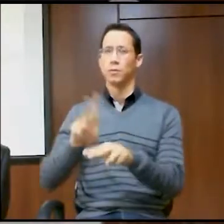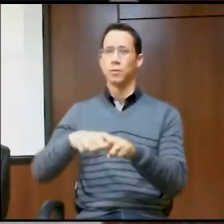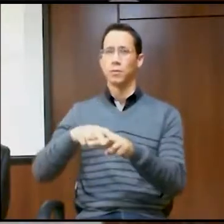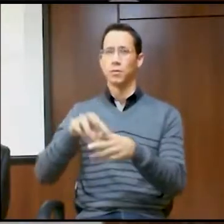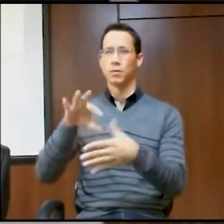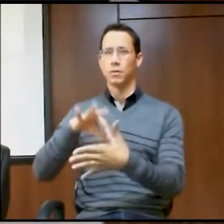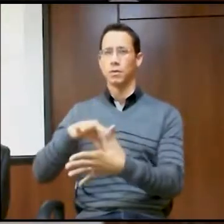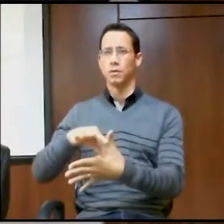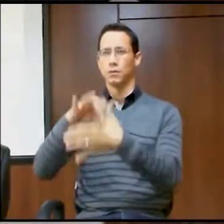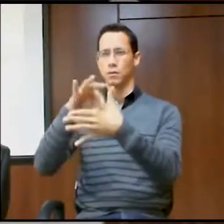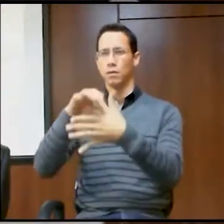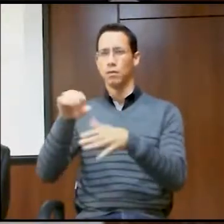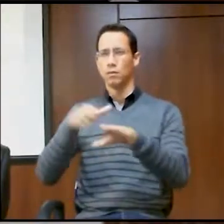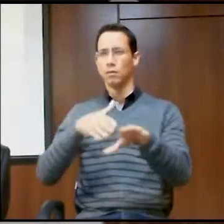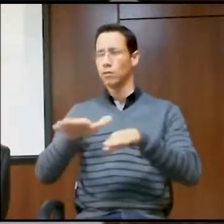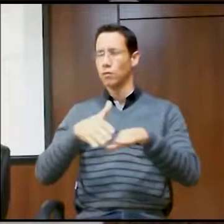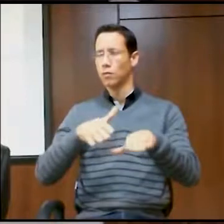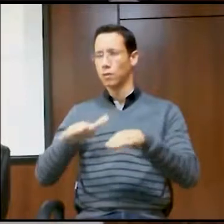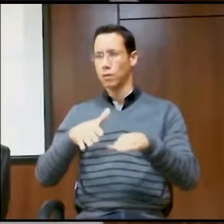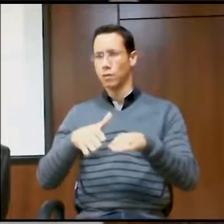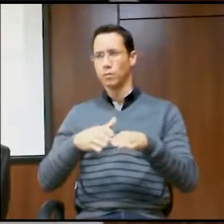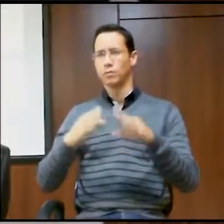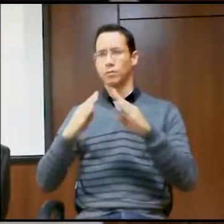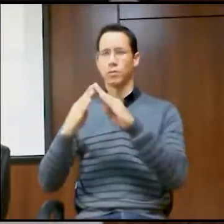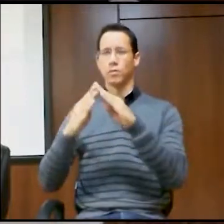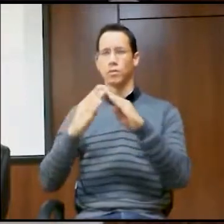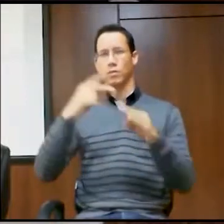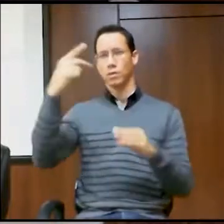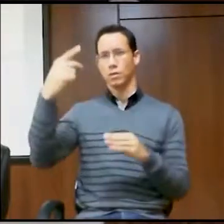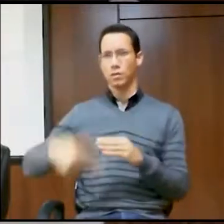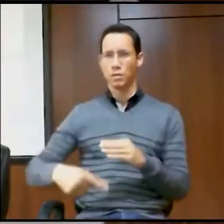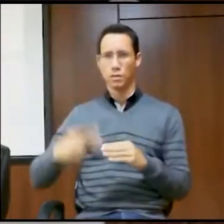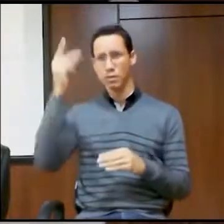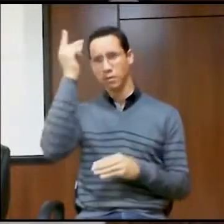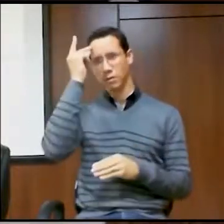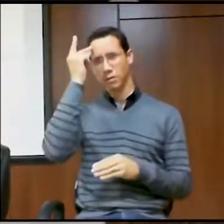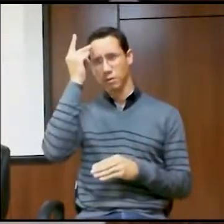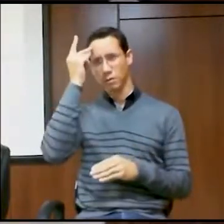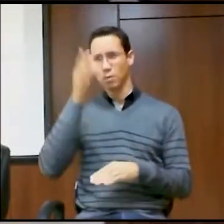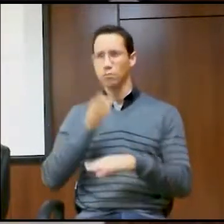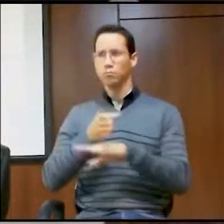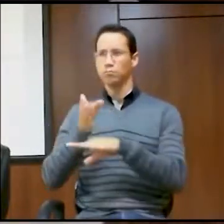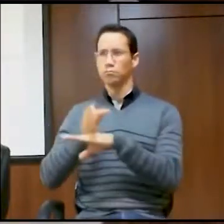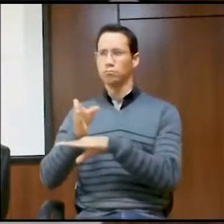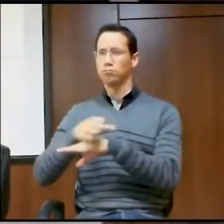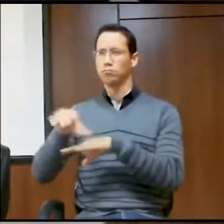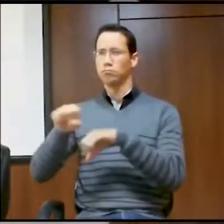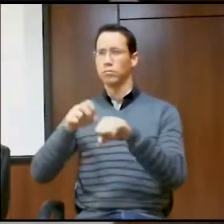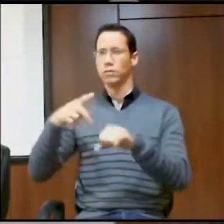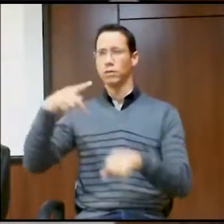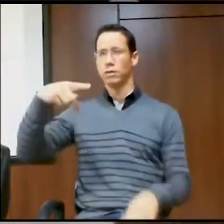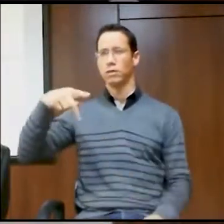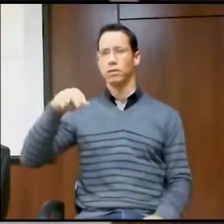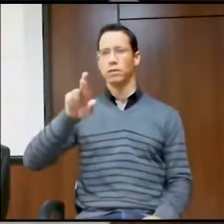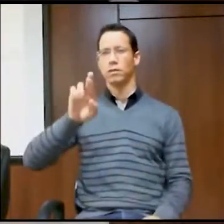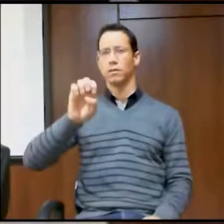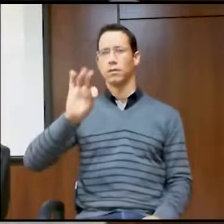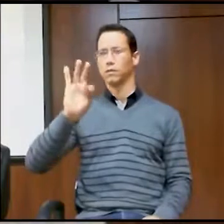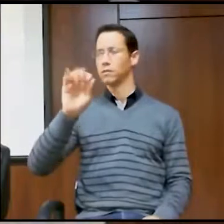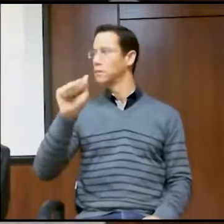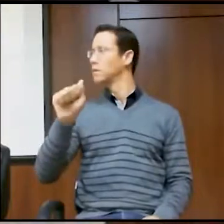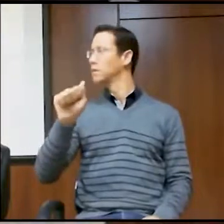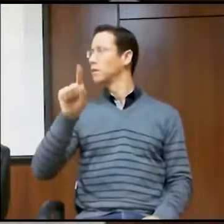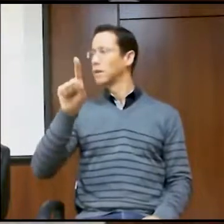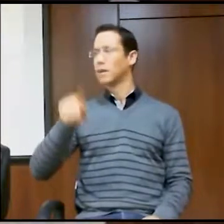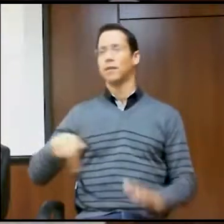lideranças do movimento de moradia aqui em São Paulo, das ocupações, né? A Preta, né? Da